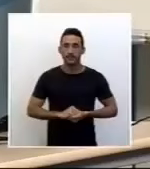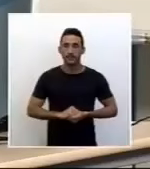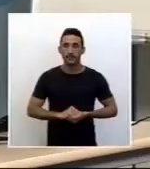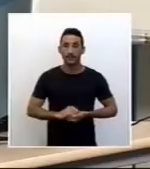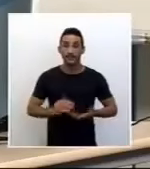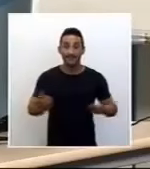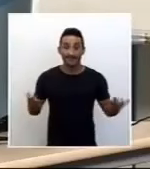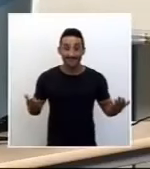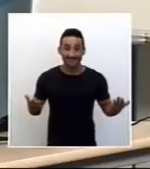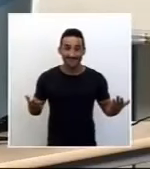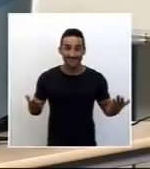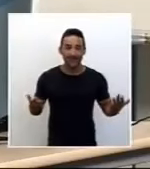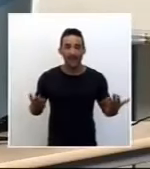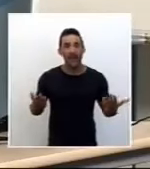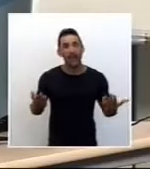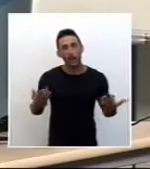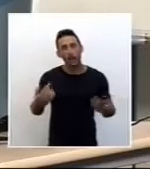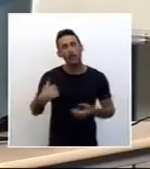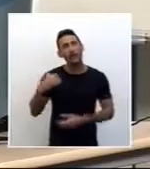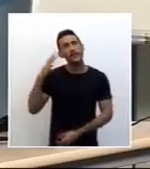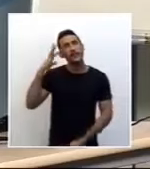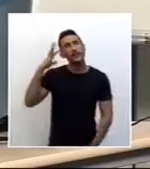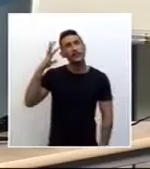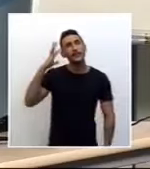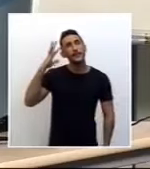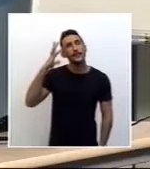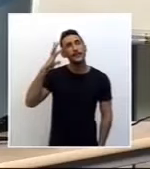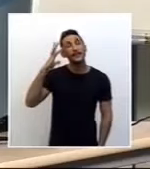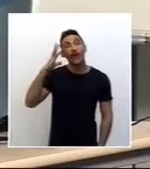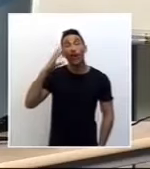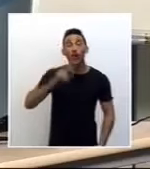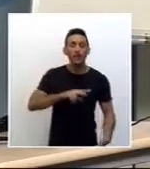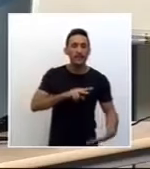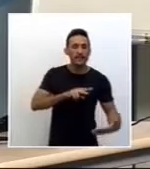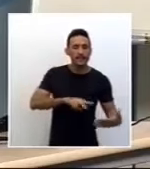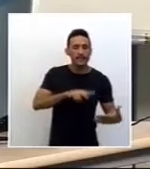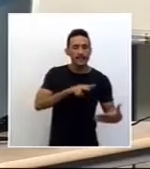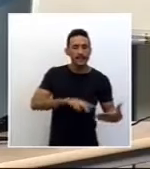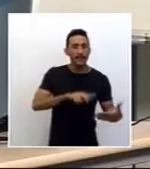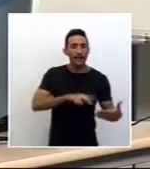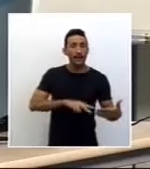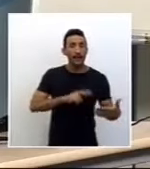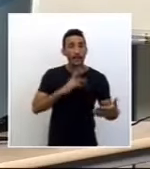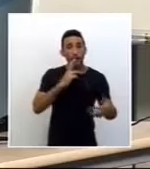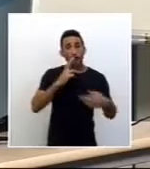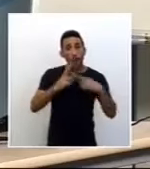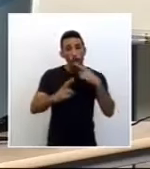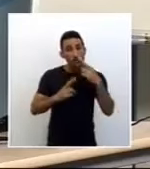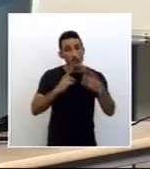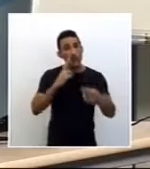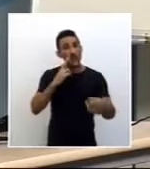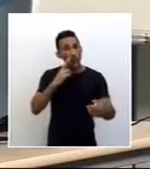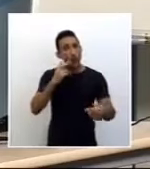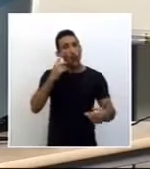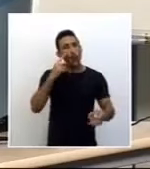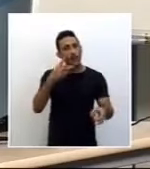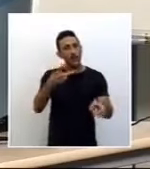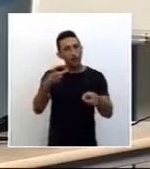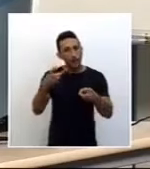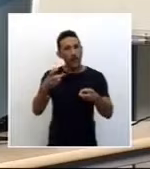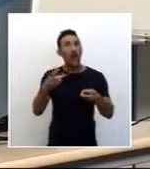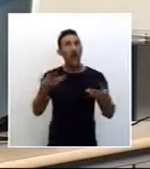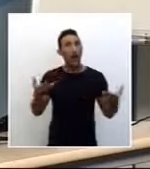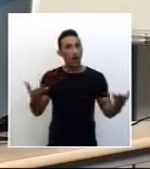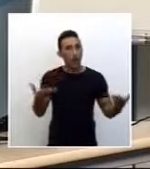oi oi pessoal tava aqui enquanto você tava respondendo o texto eu tava estava dando uma lidinha aqui nas respostas vocês vários deram resposta